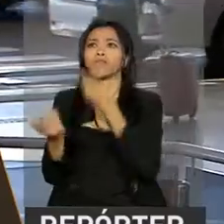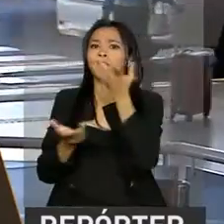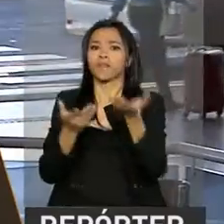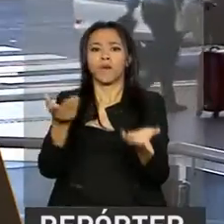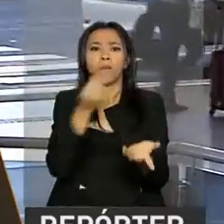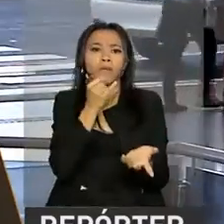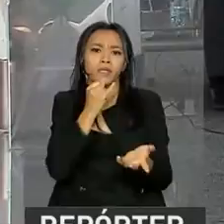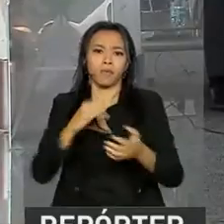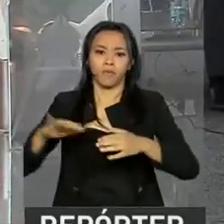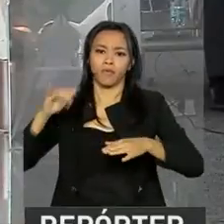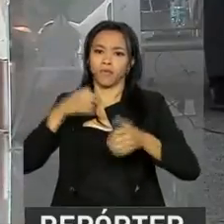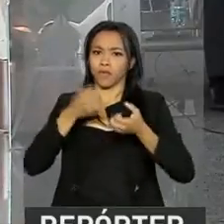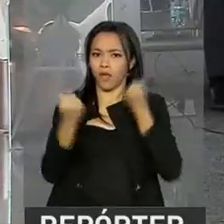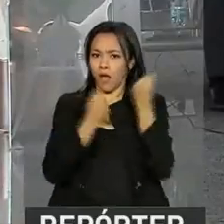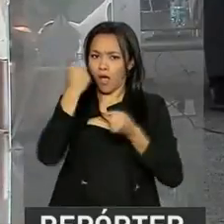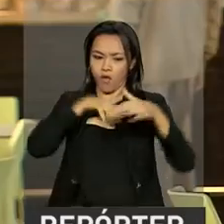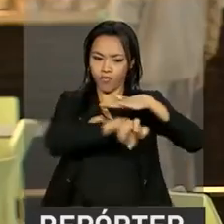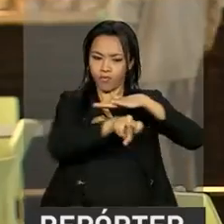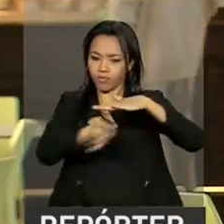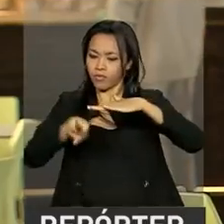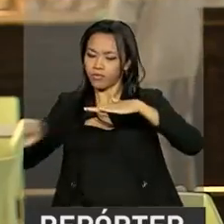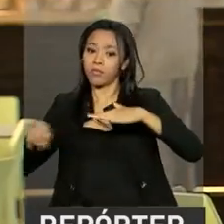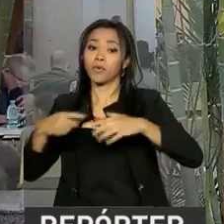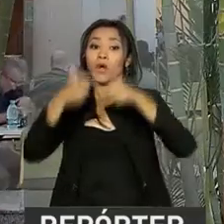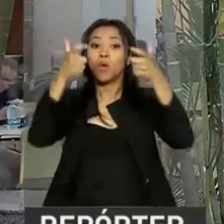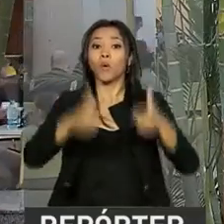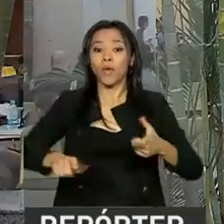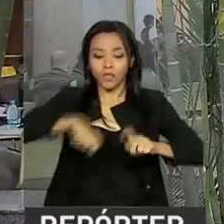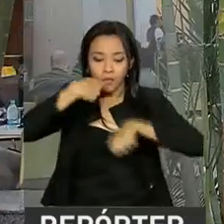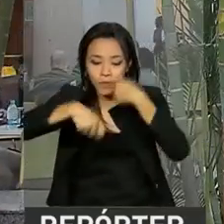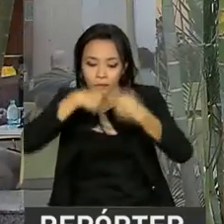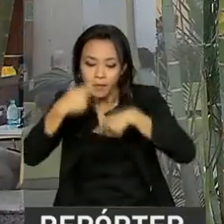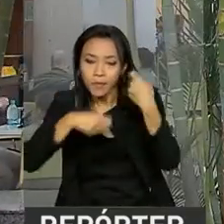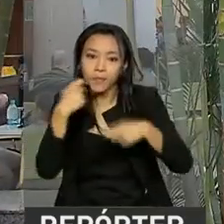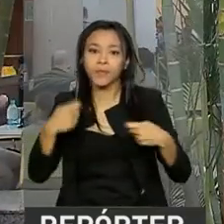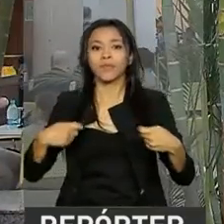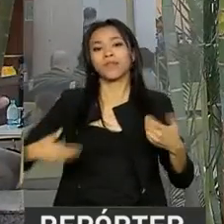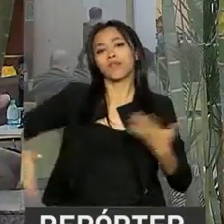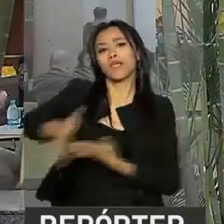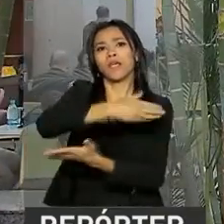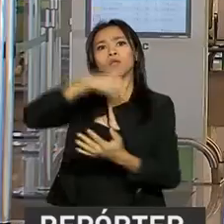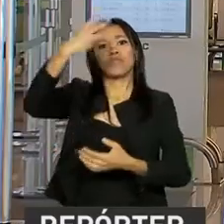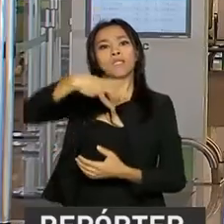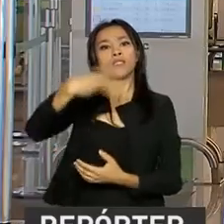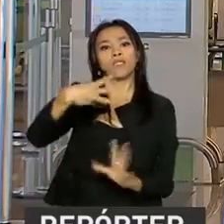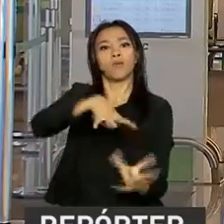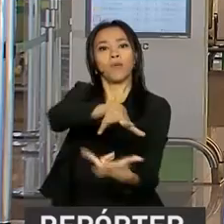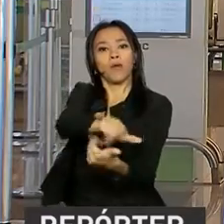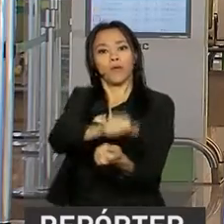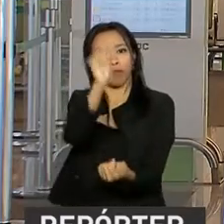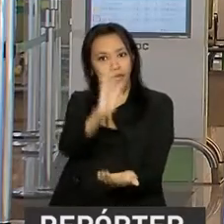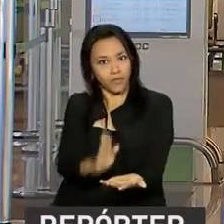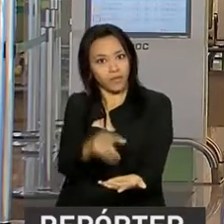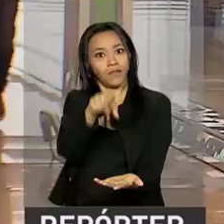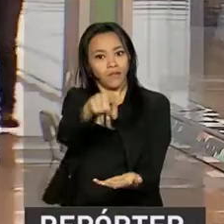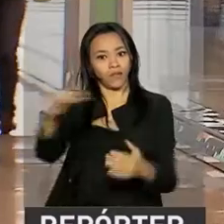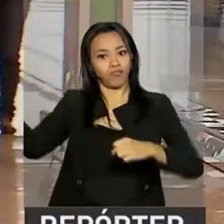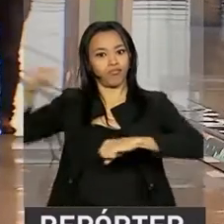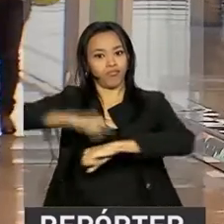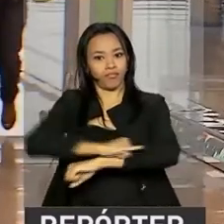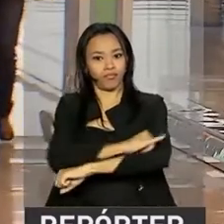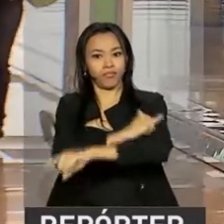como estacionamento, áreas de convívio e alimentação, e é considerado o terceiro melhor do país. Quem chega ou decola por